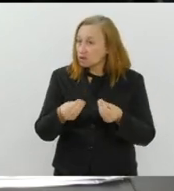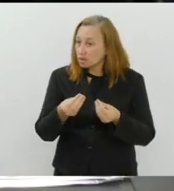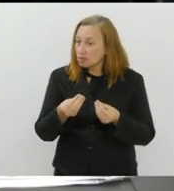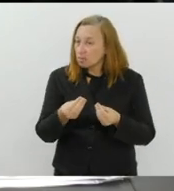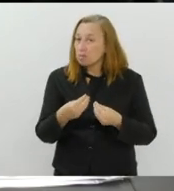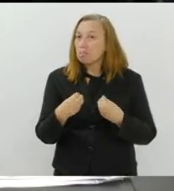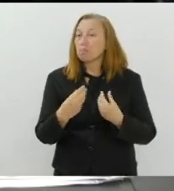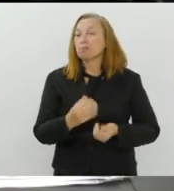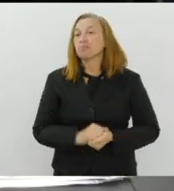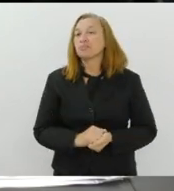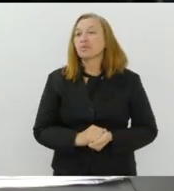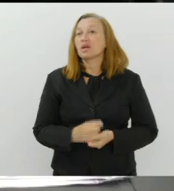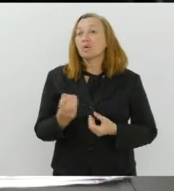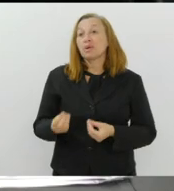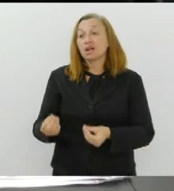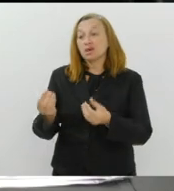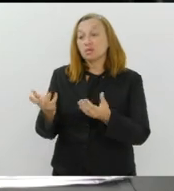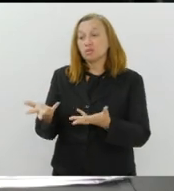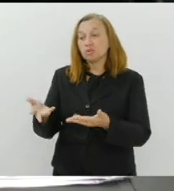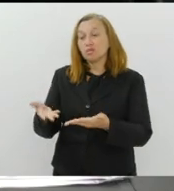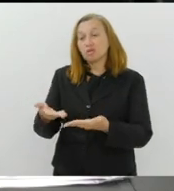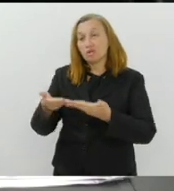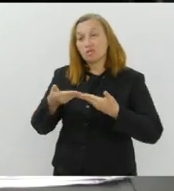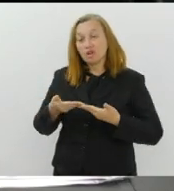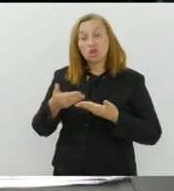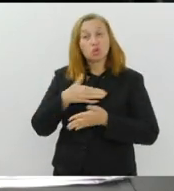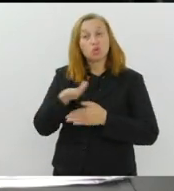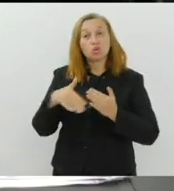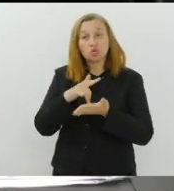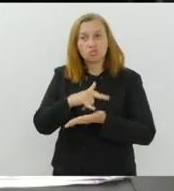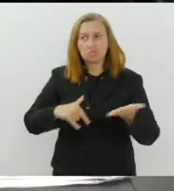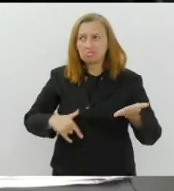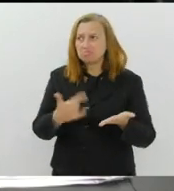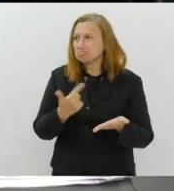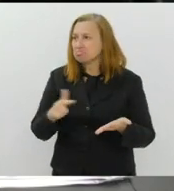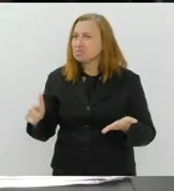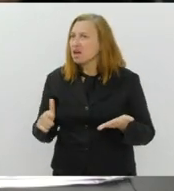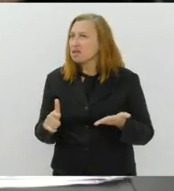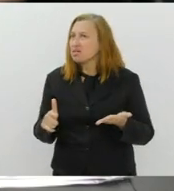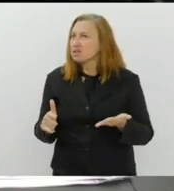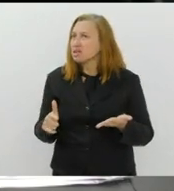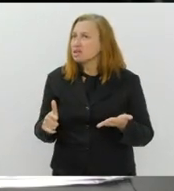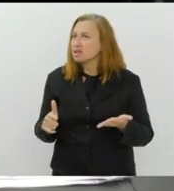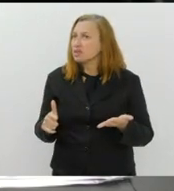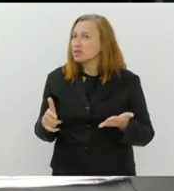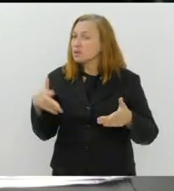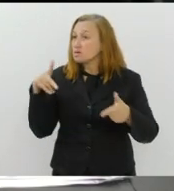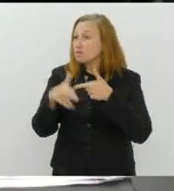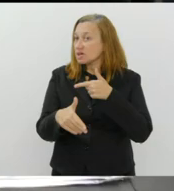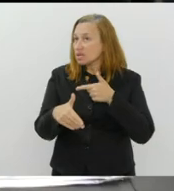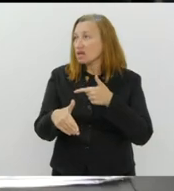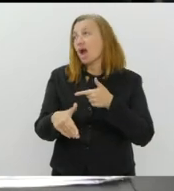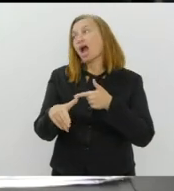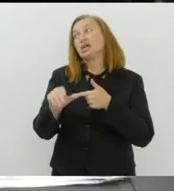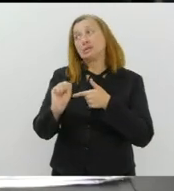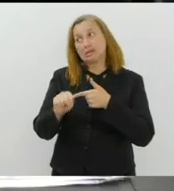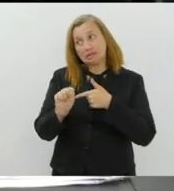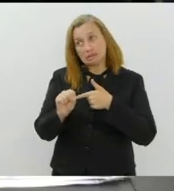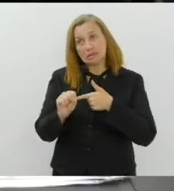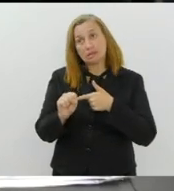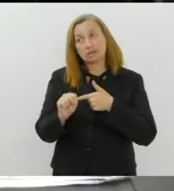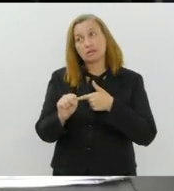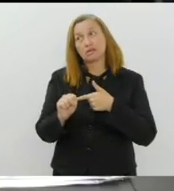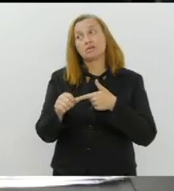que eles nos deem todos os documentos. E não haja uma interrupção, aí sim, uma interrupção